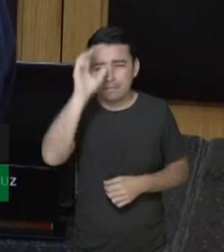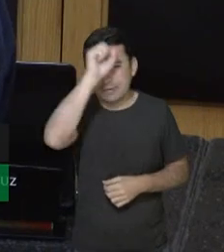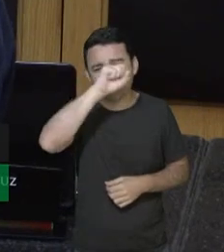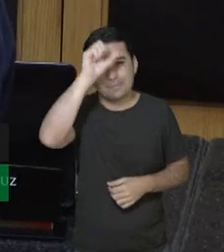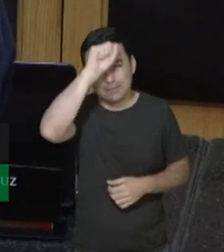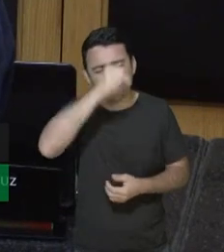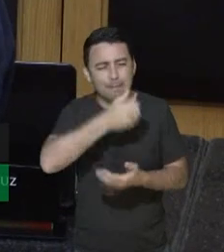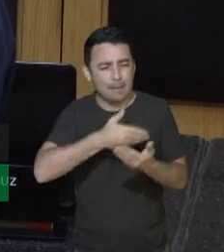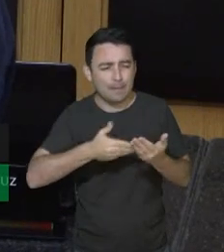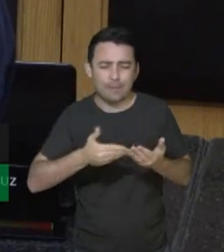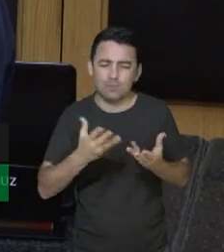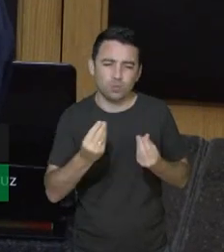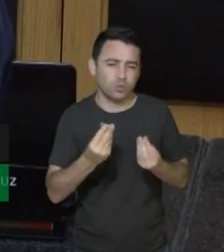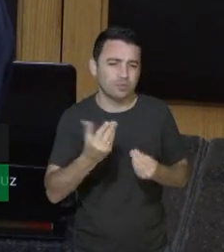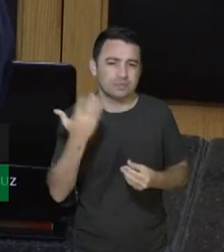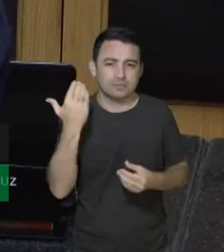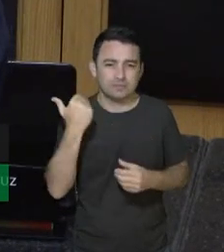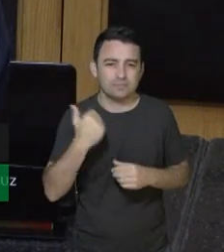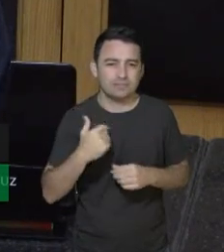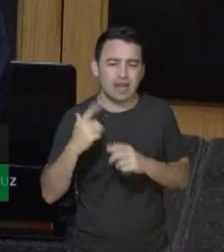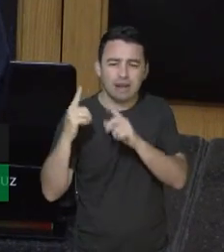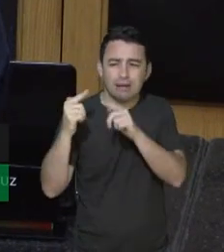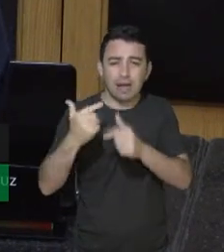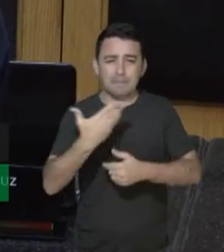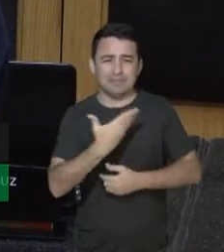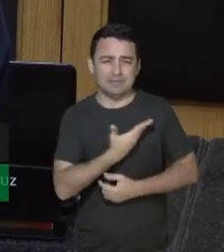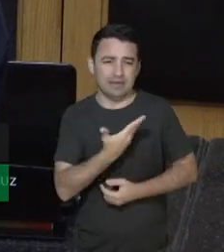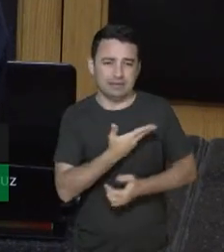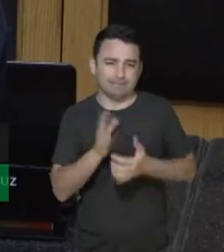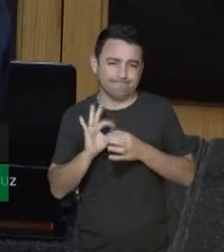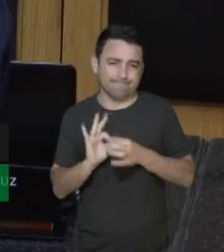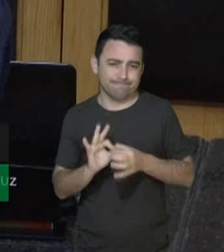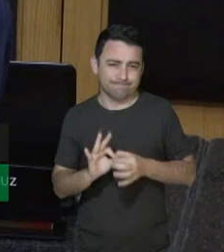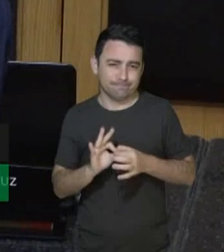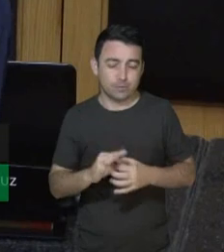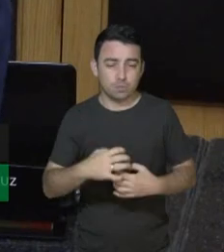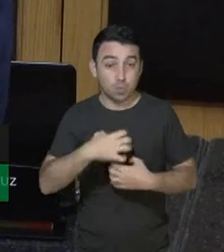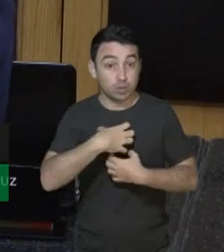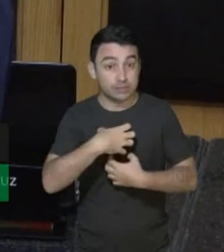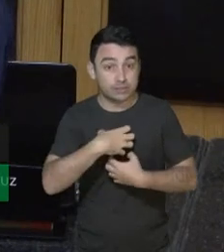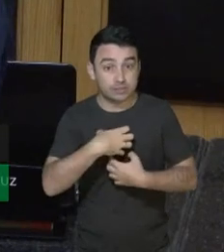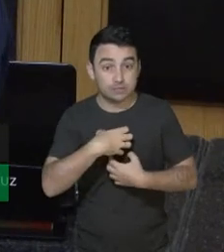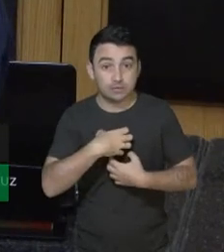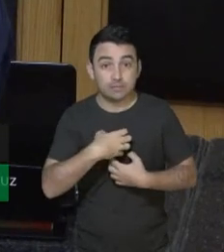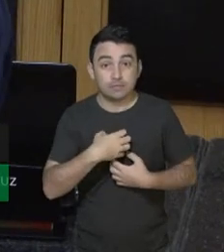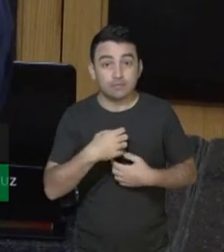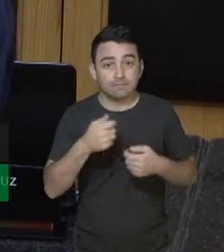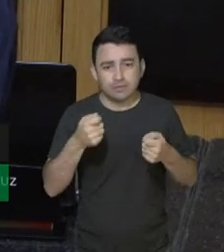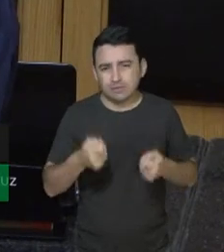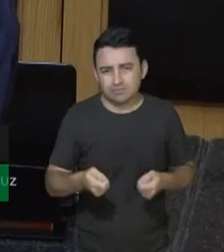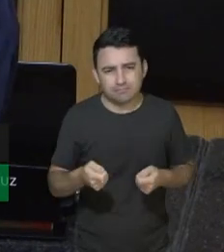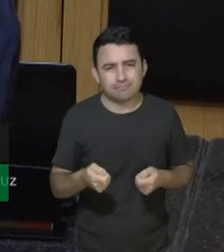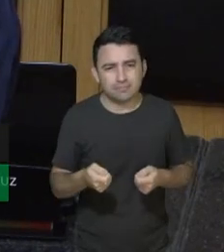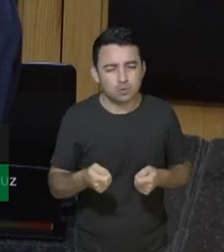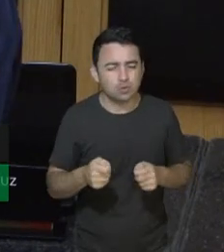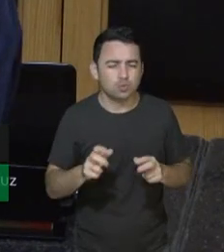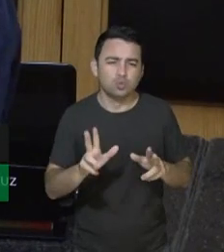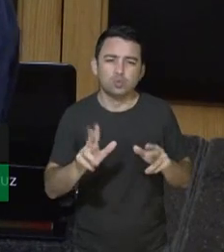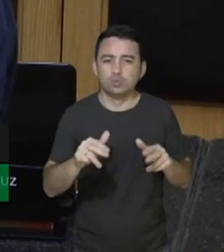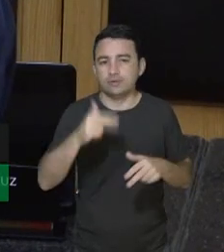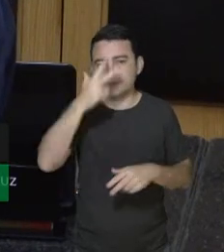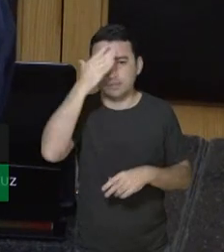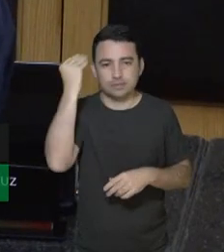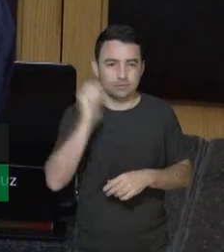importantes, legados de amizade, de posições que a gente nunca vai esquecer. Essa é a casa realmente